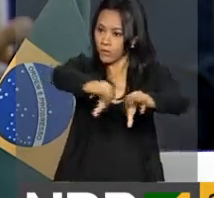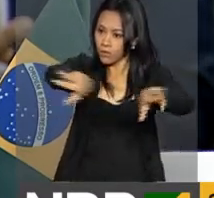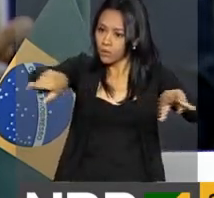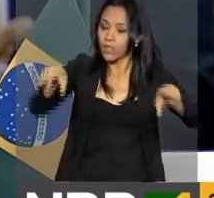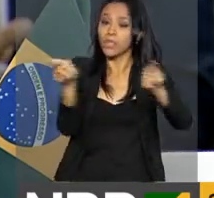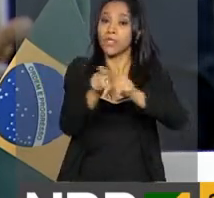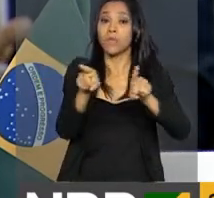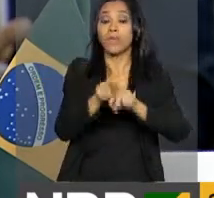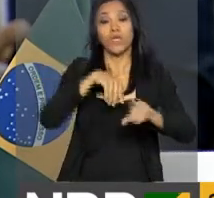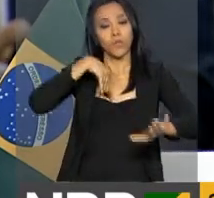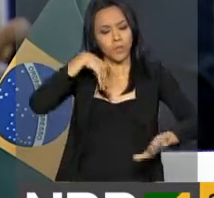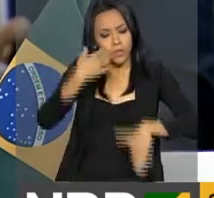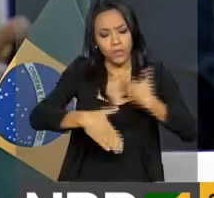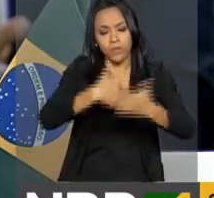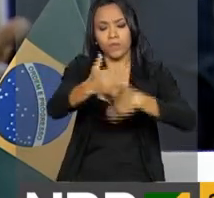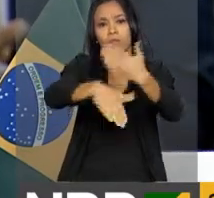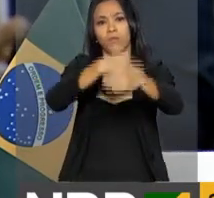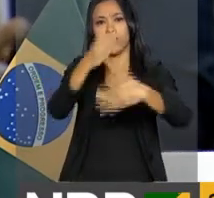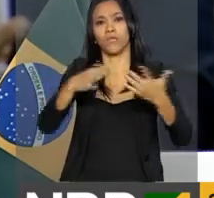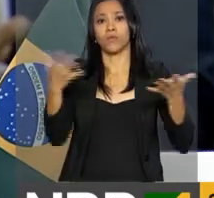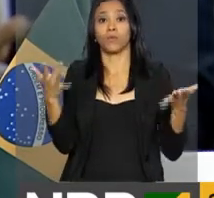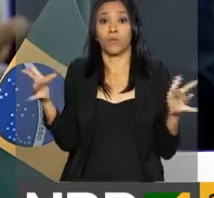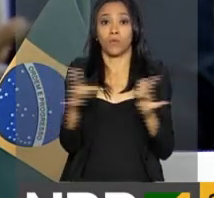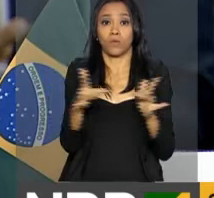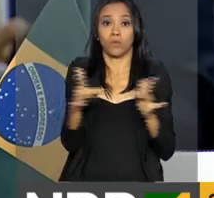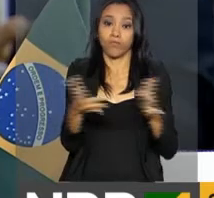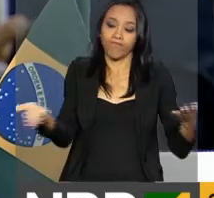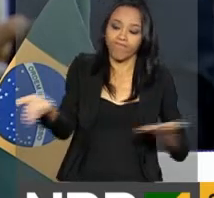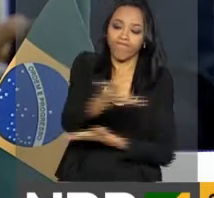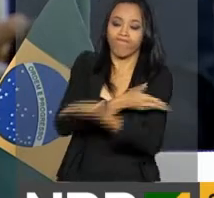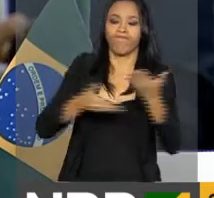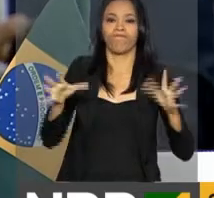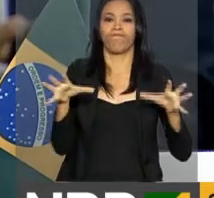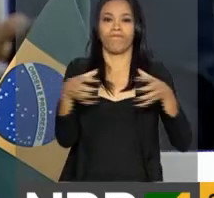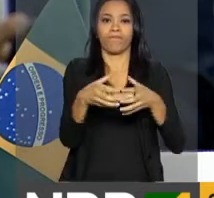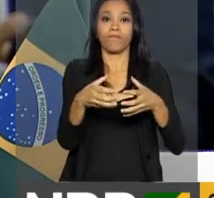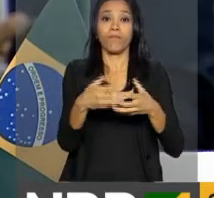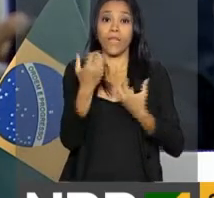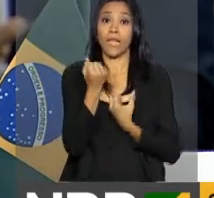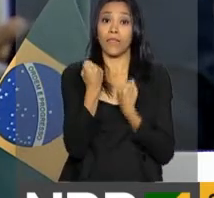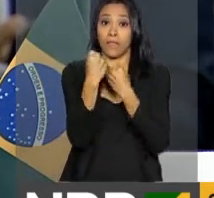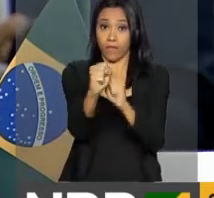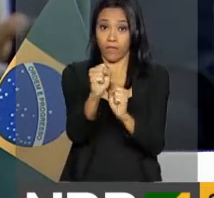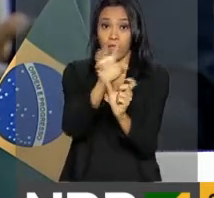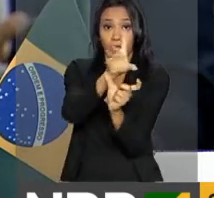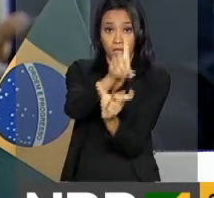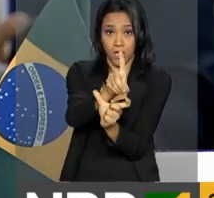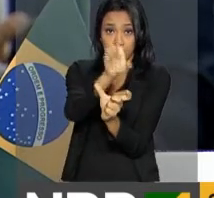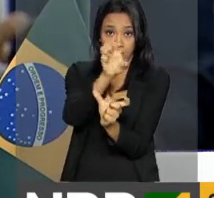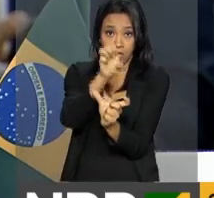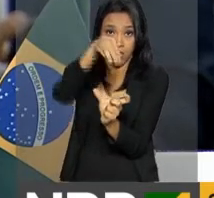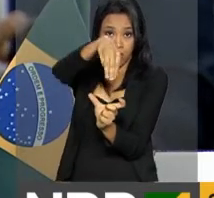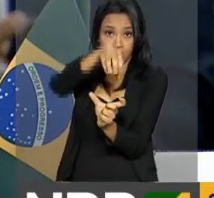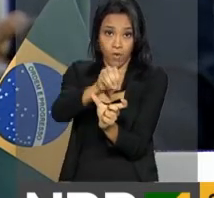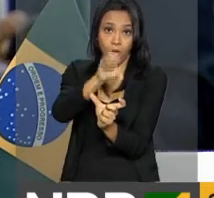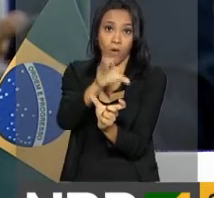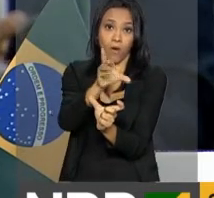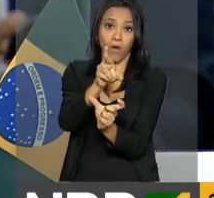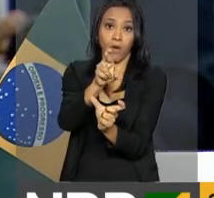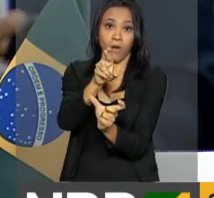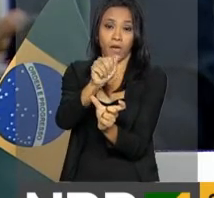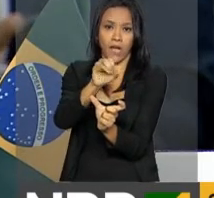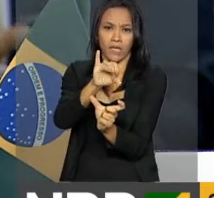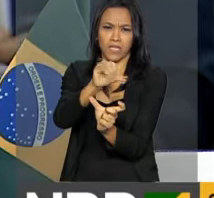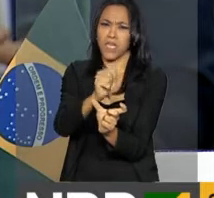desenvolvimento do nosso processo de integração. Defender a democracia não significa impor